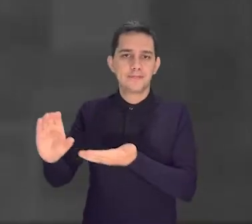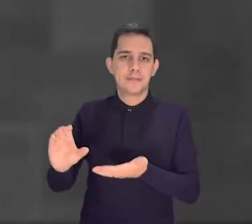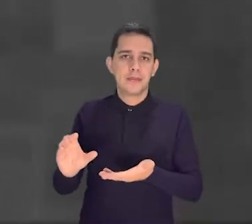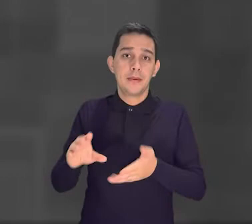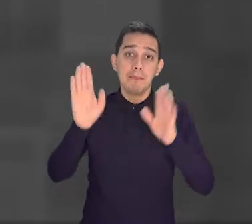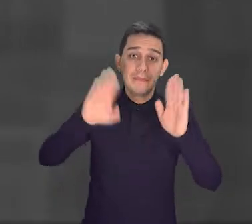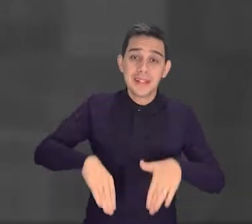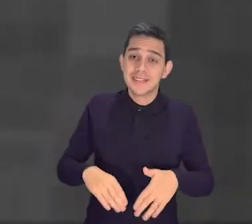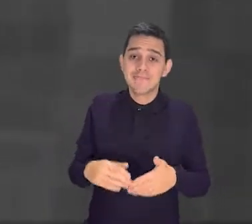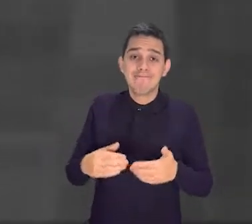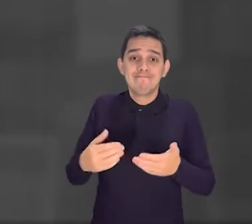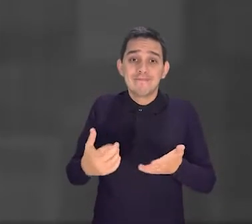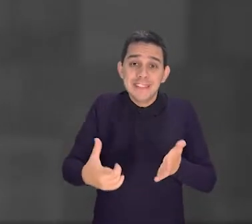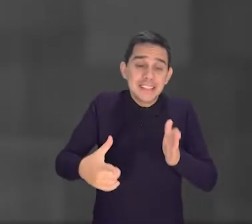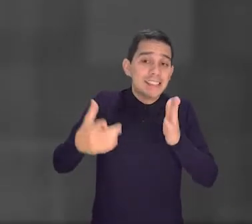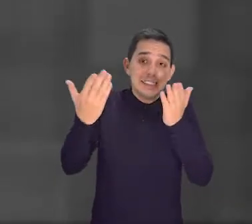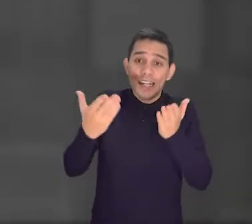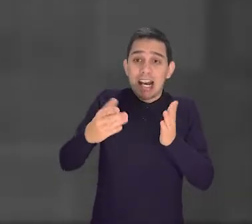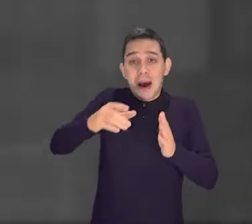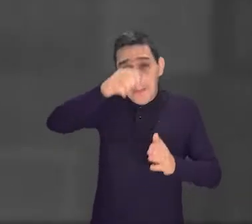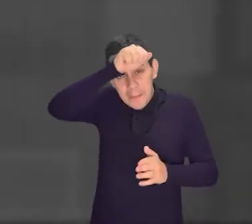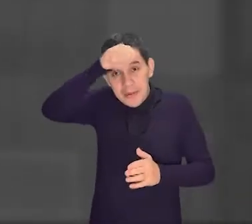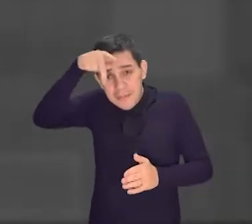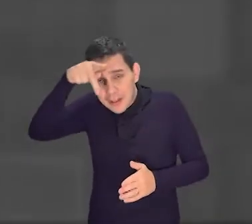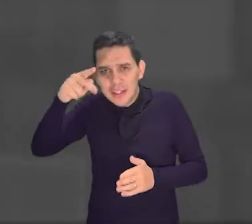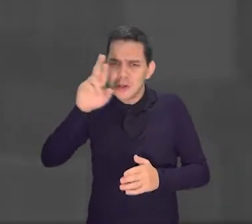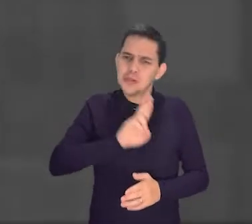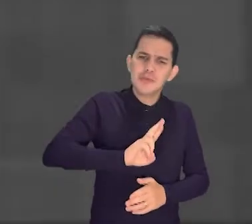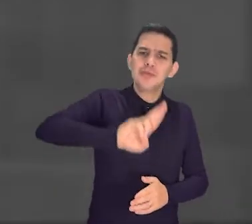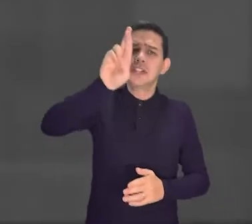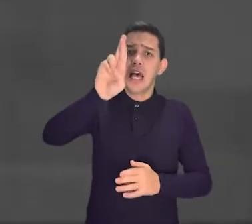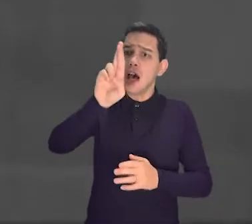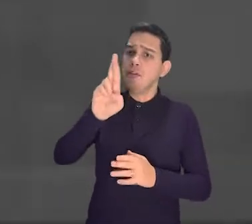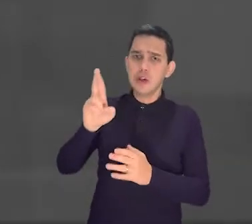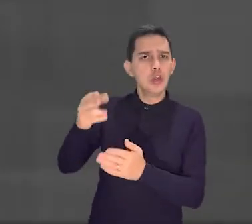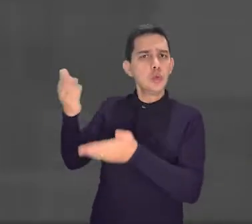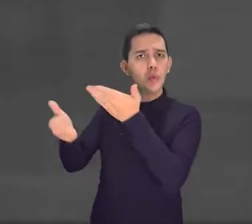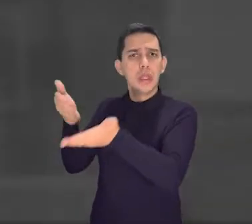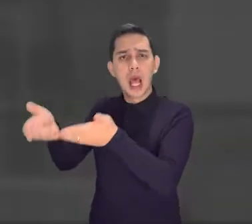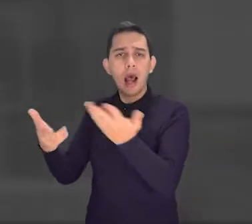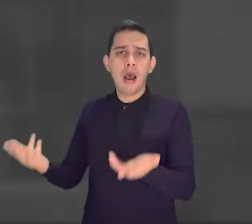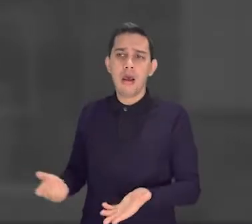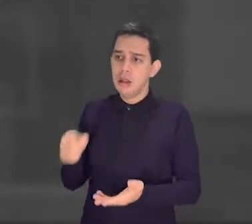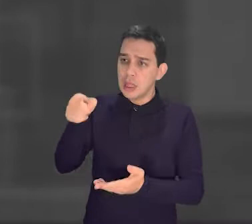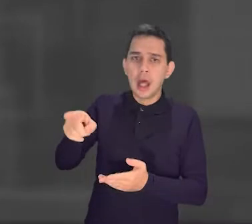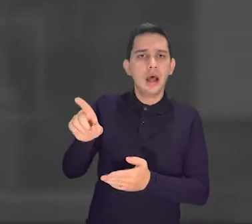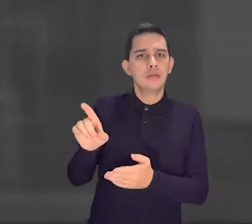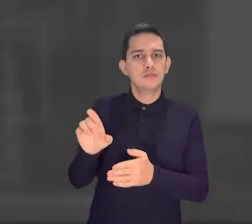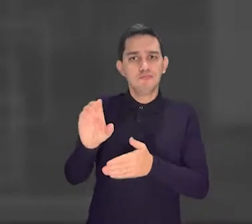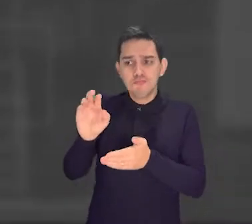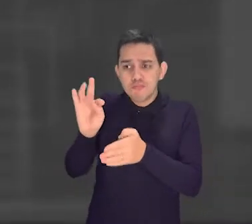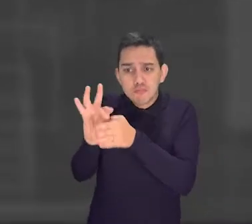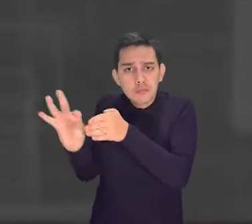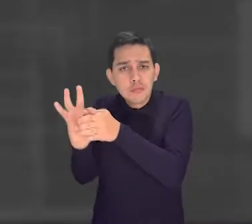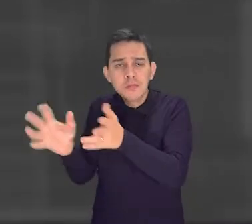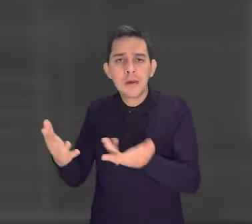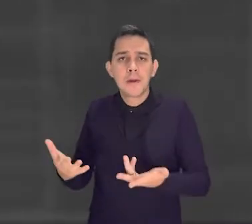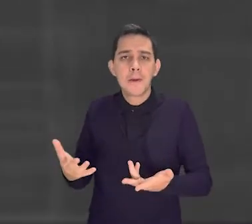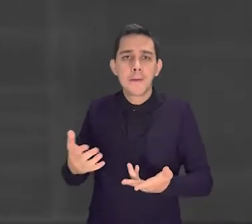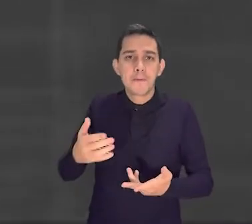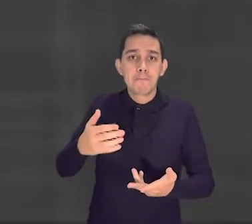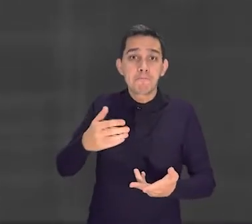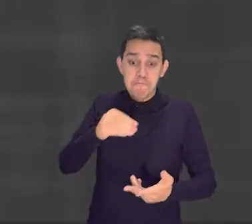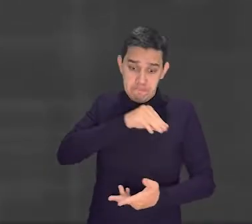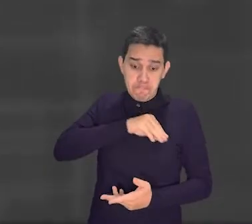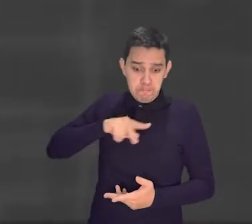obrigação originária do gestor público. O Ministério Público considera a política